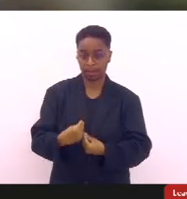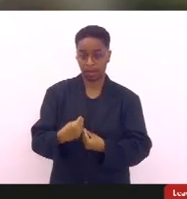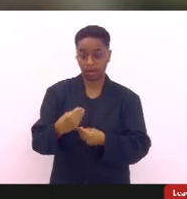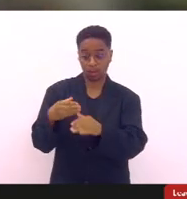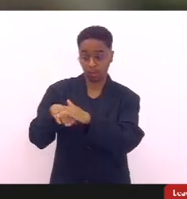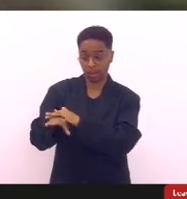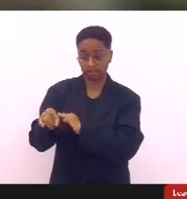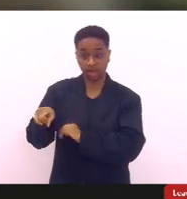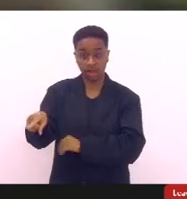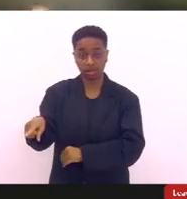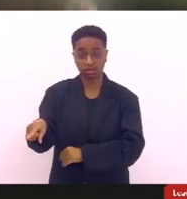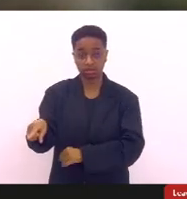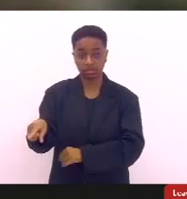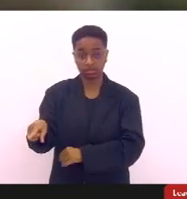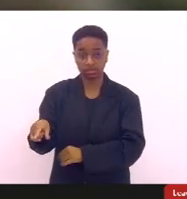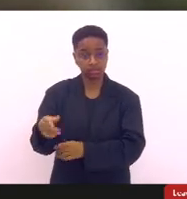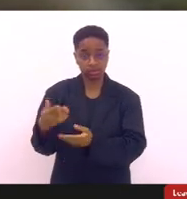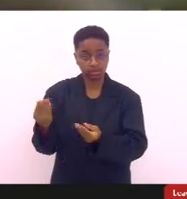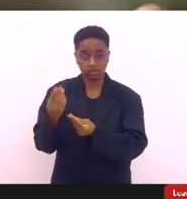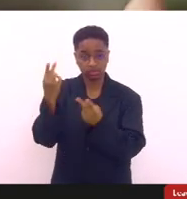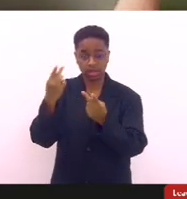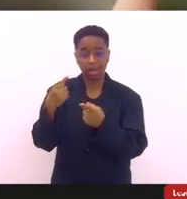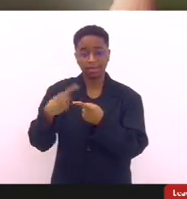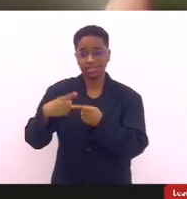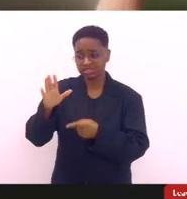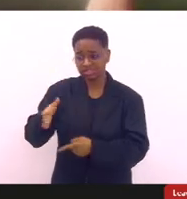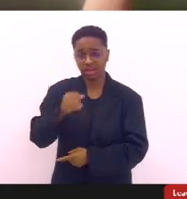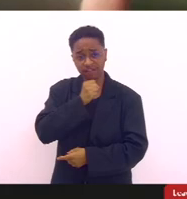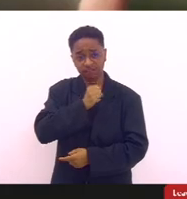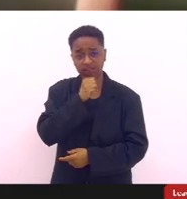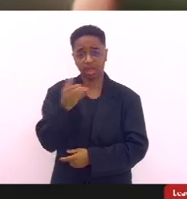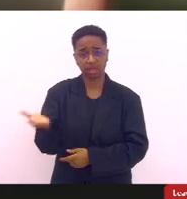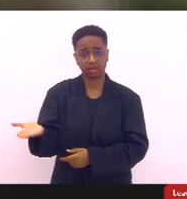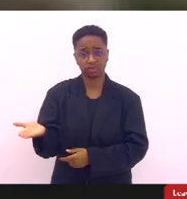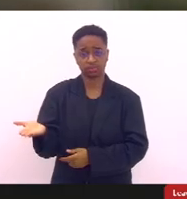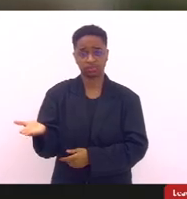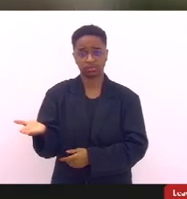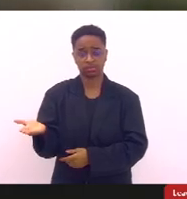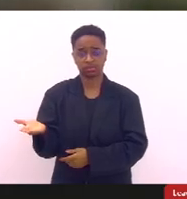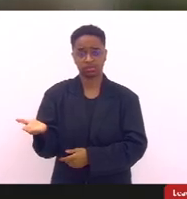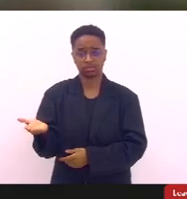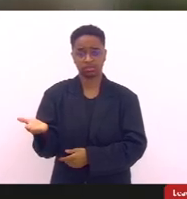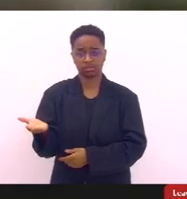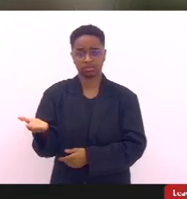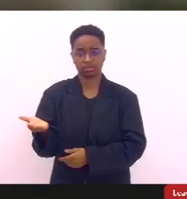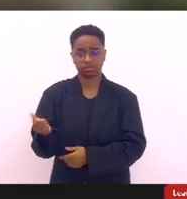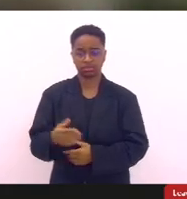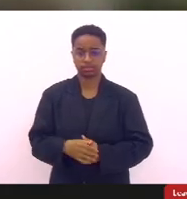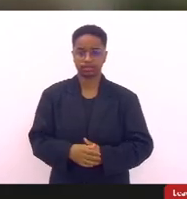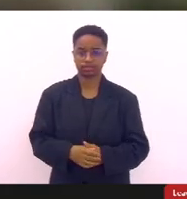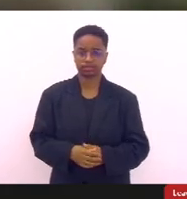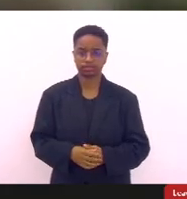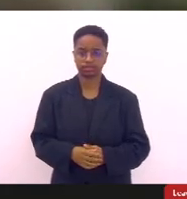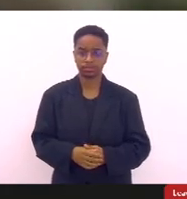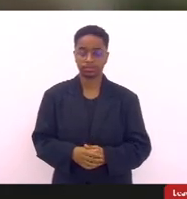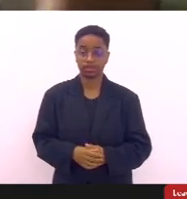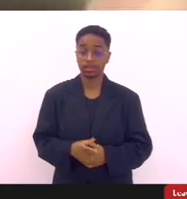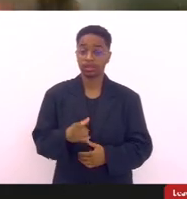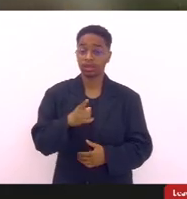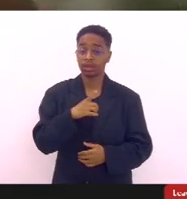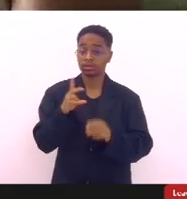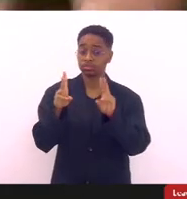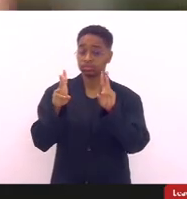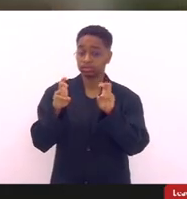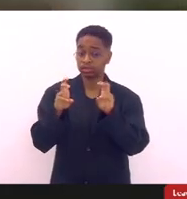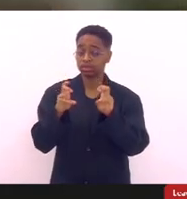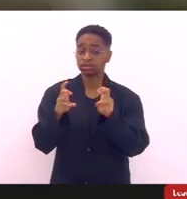indecência, ele já está obsoleto, deputada. Nós temos uma questão que já está